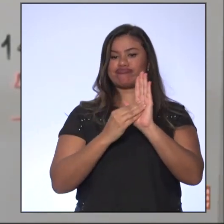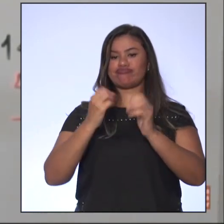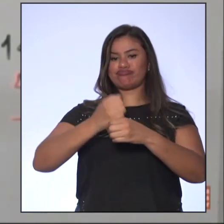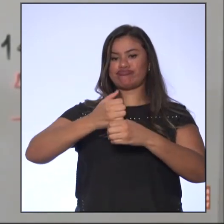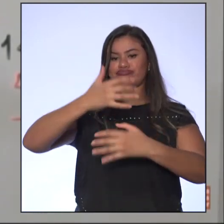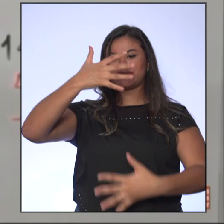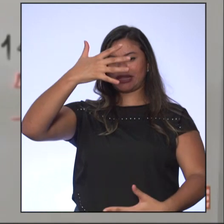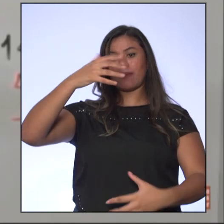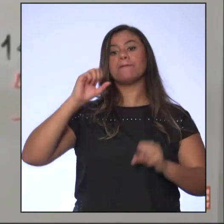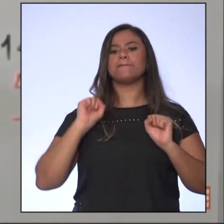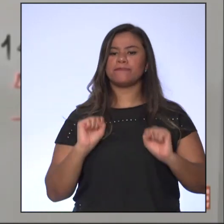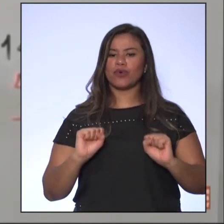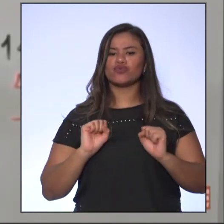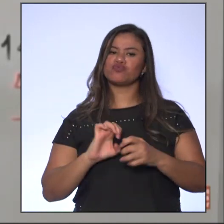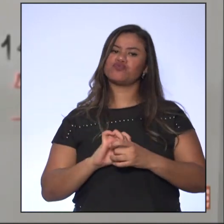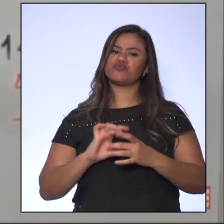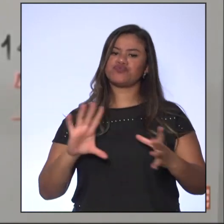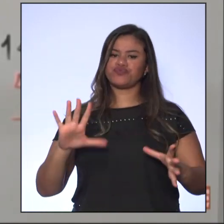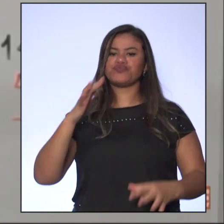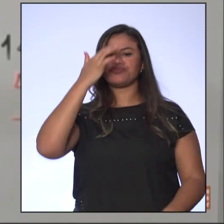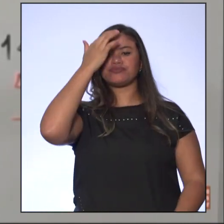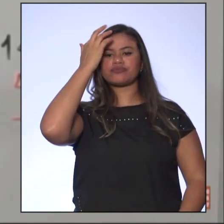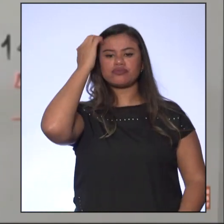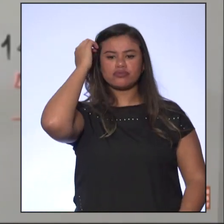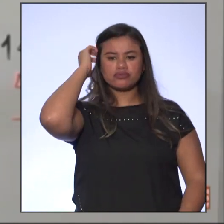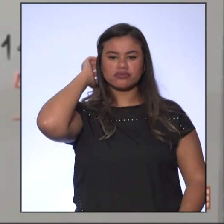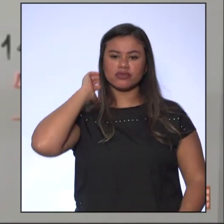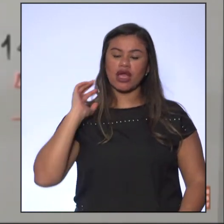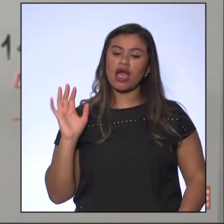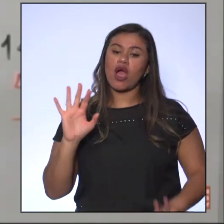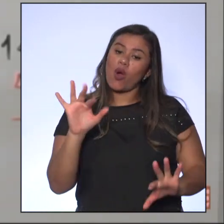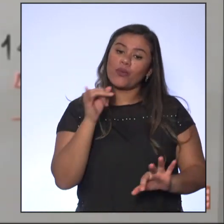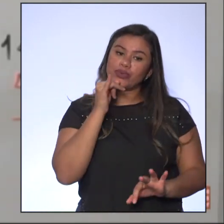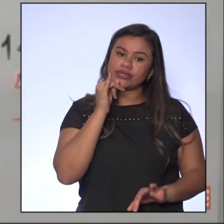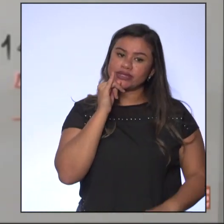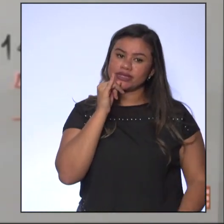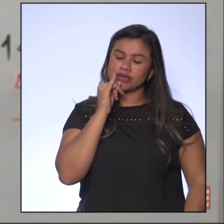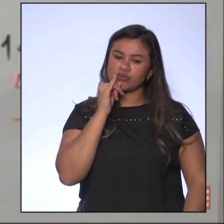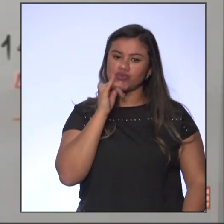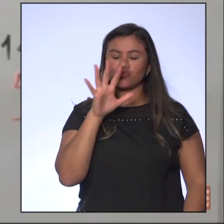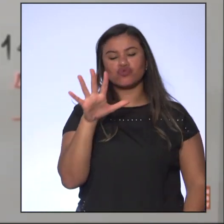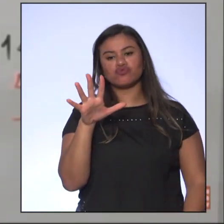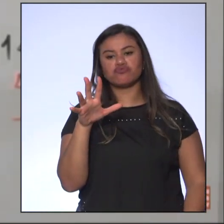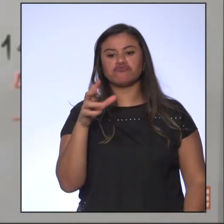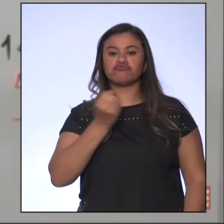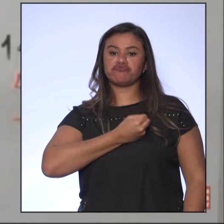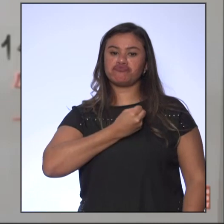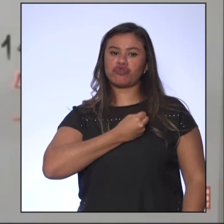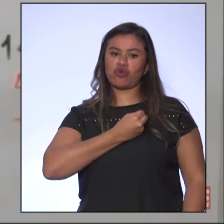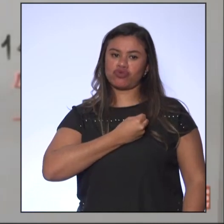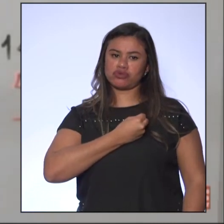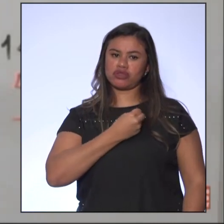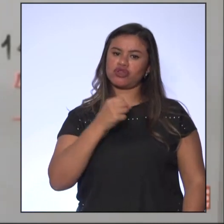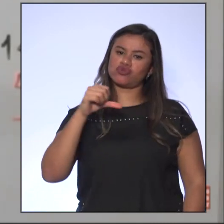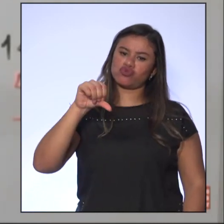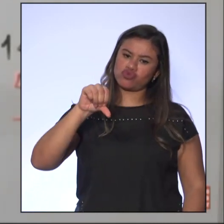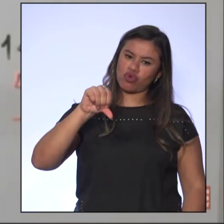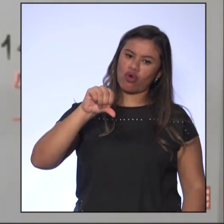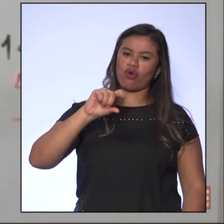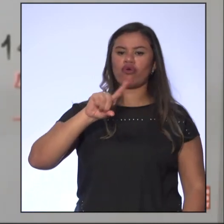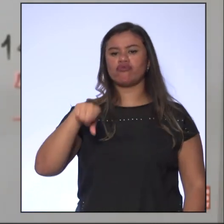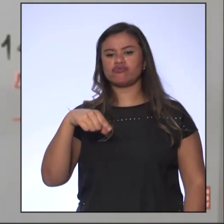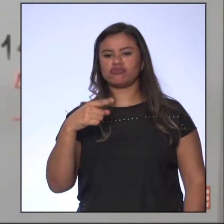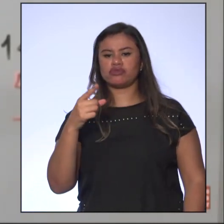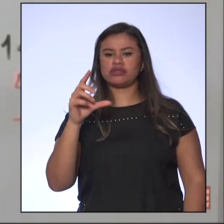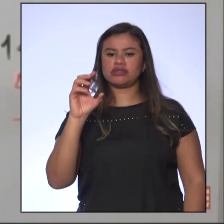aqui. Suponha que você tirou notas aqui 9, aqui 2. Não, você melhorou, né? 10